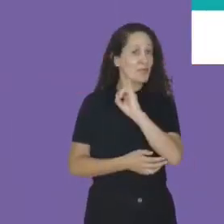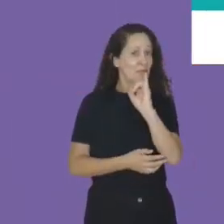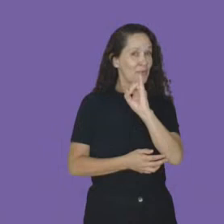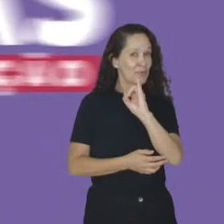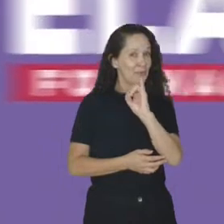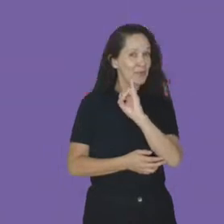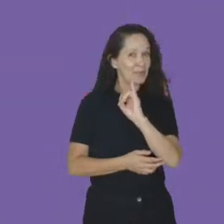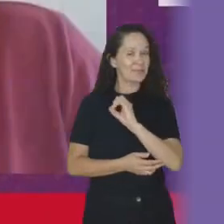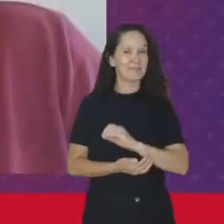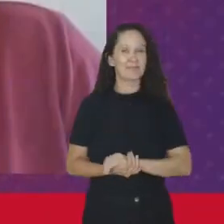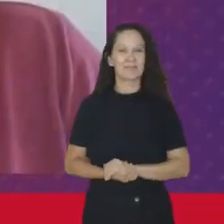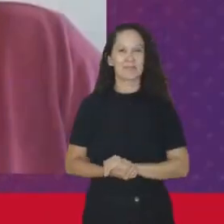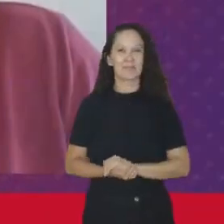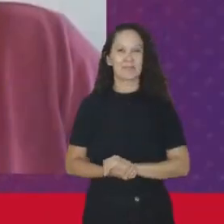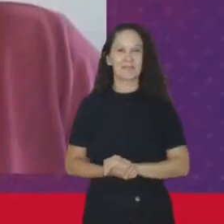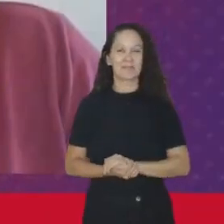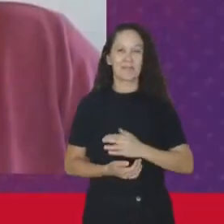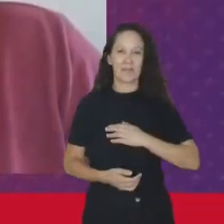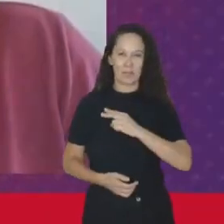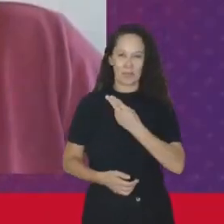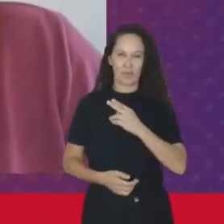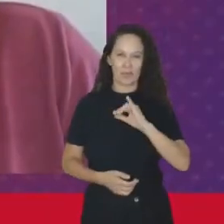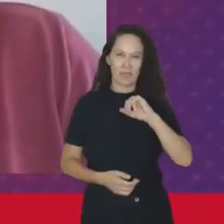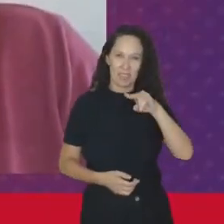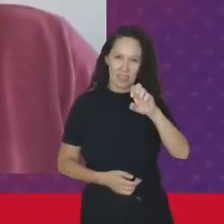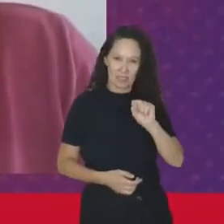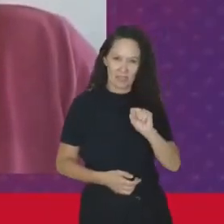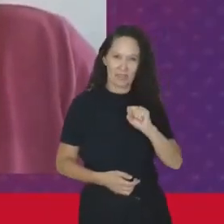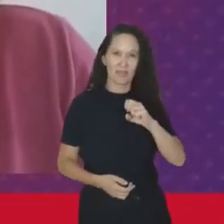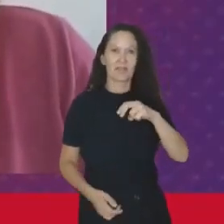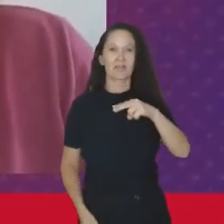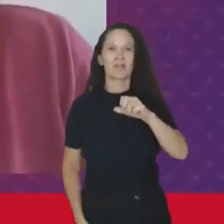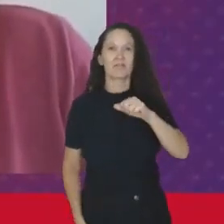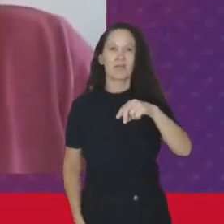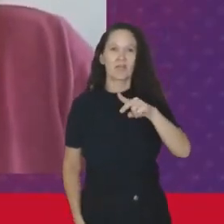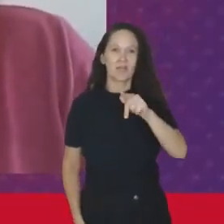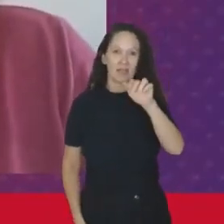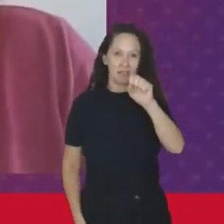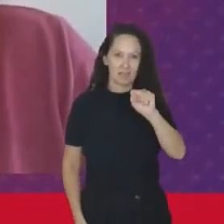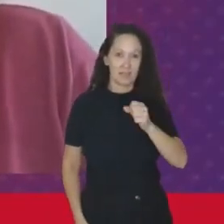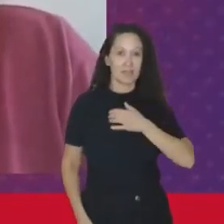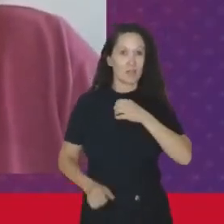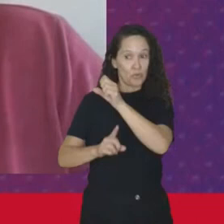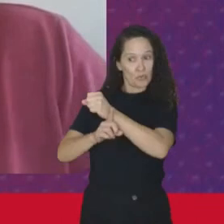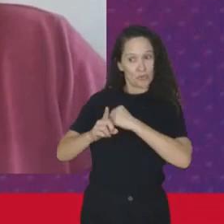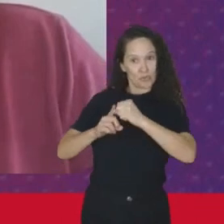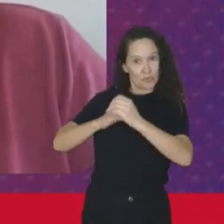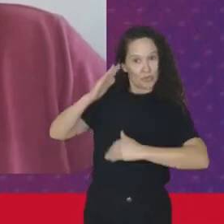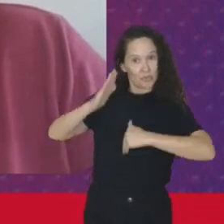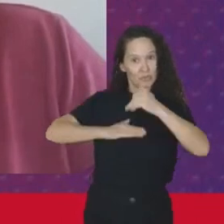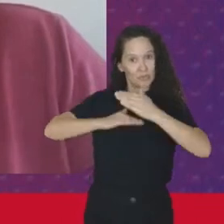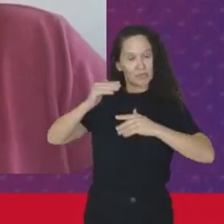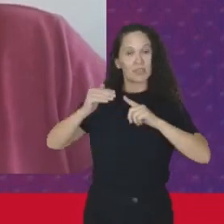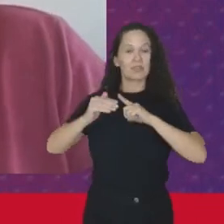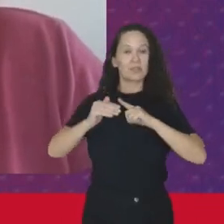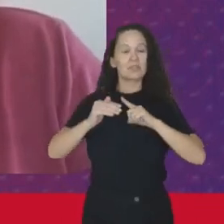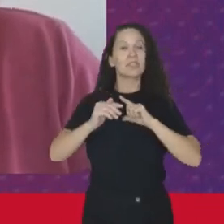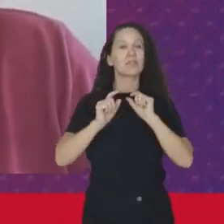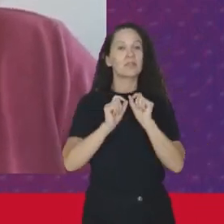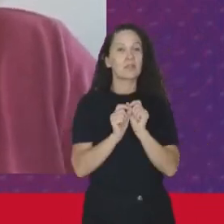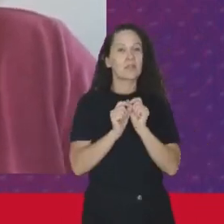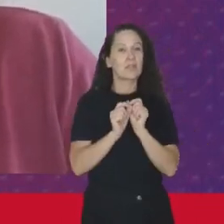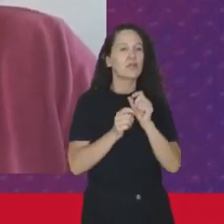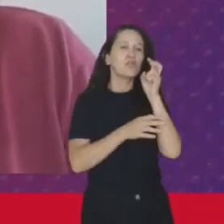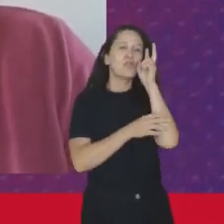Olá, meu nome é Inês Magalhães, eu sou socióloga, tenho aí uma